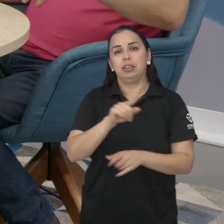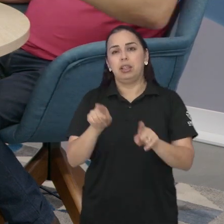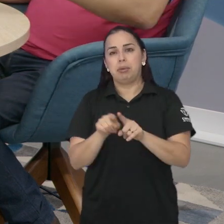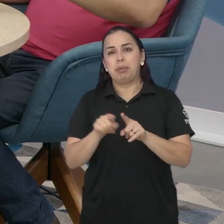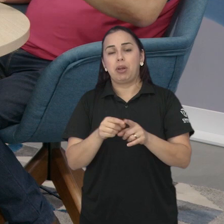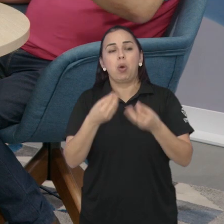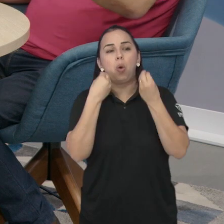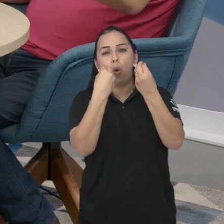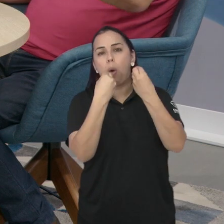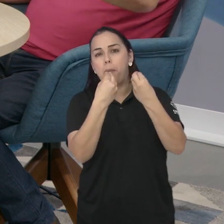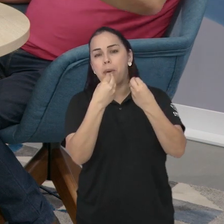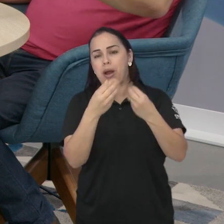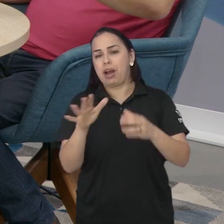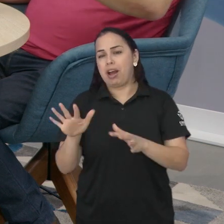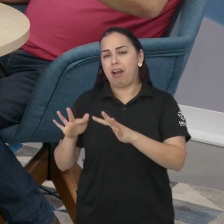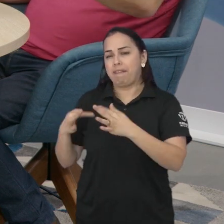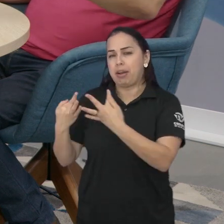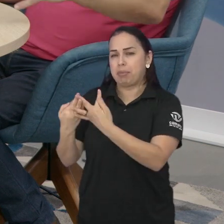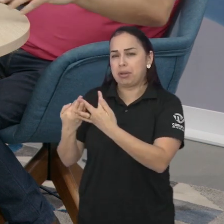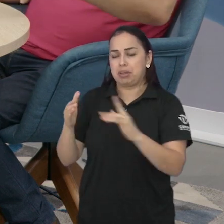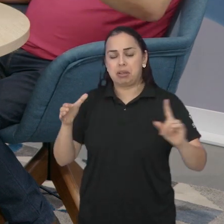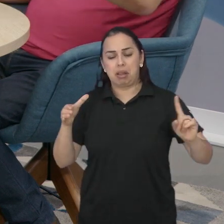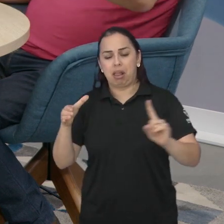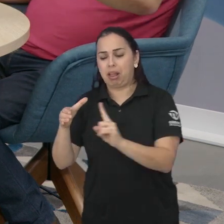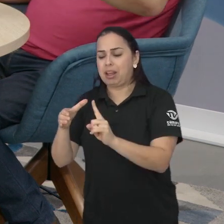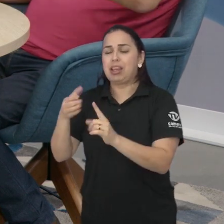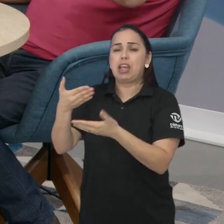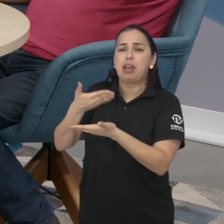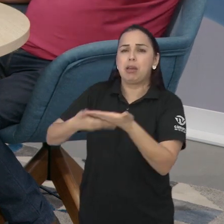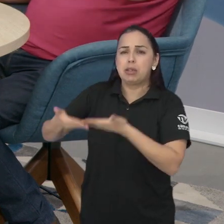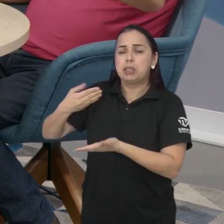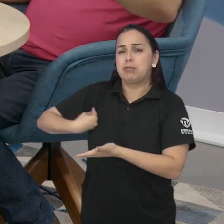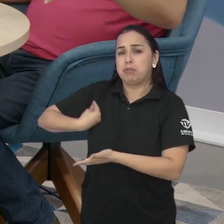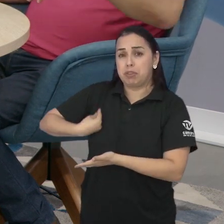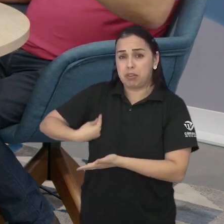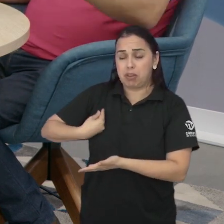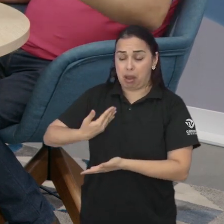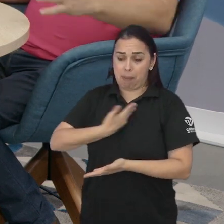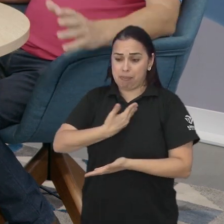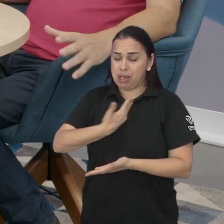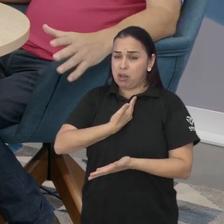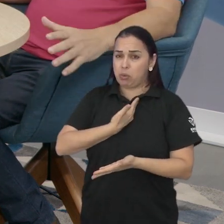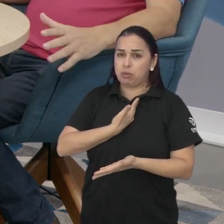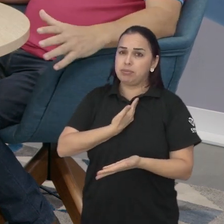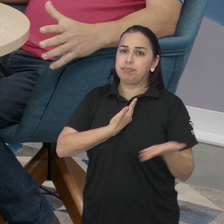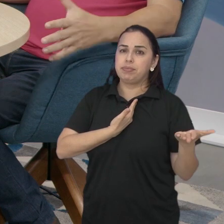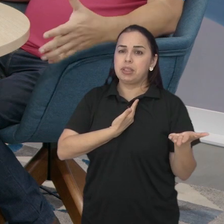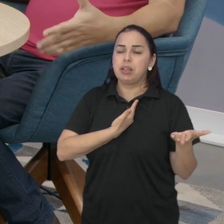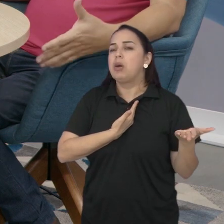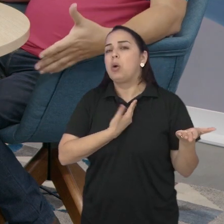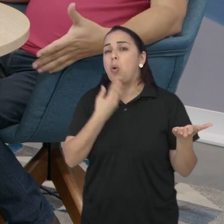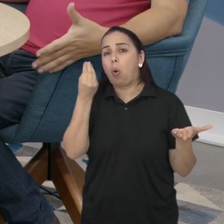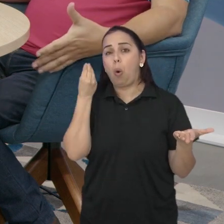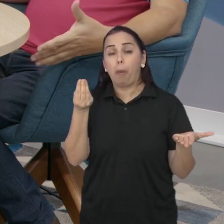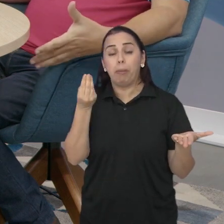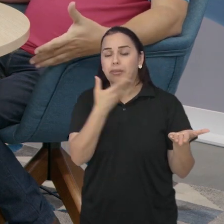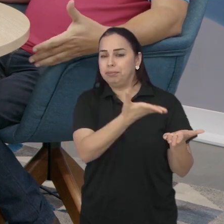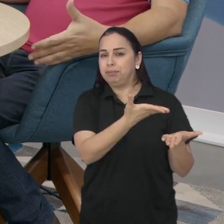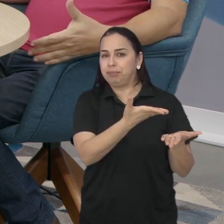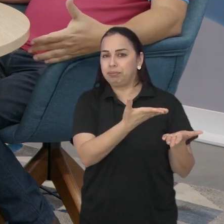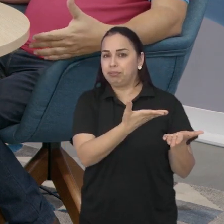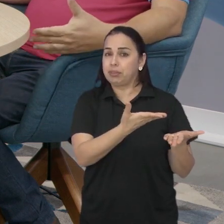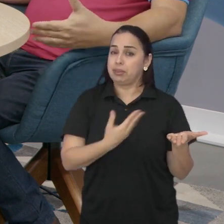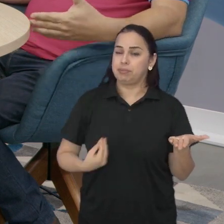convivem conosco, que daí a gente pode chamar, né, de irmãos, colegas, ou dependendo da sua formação, estão